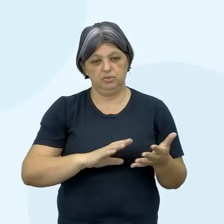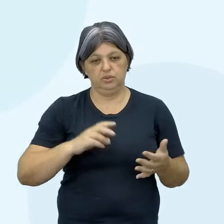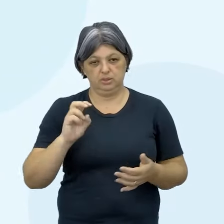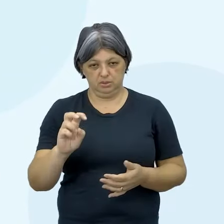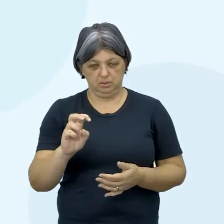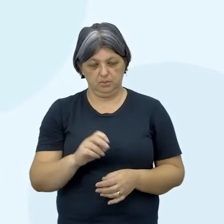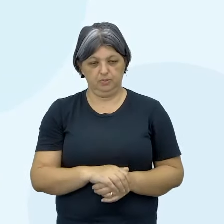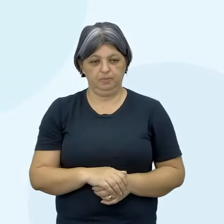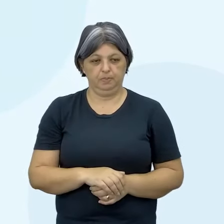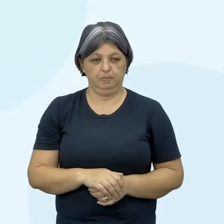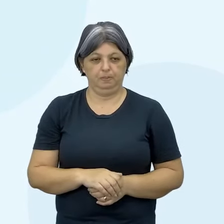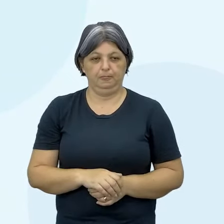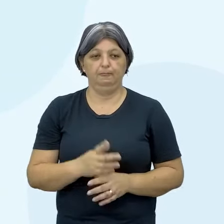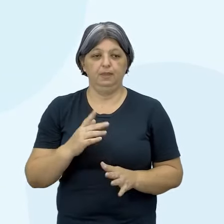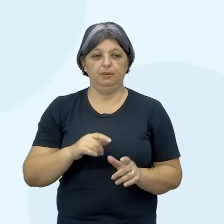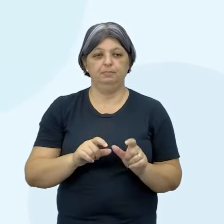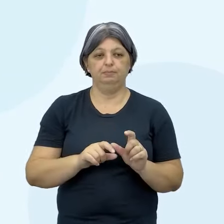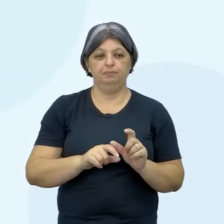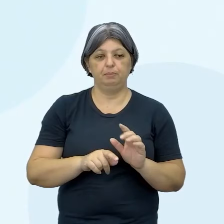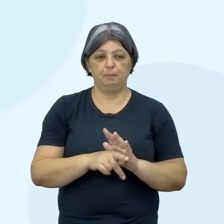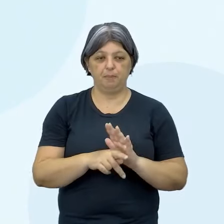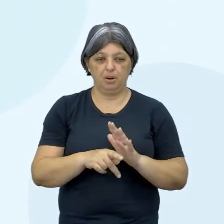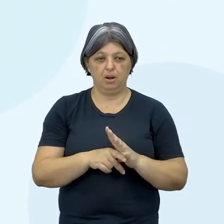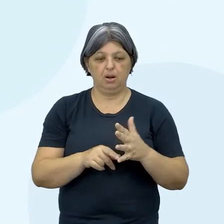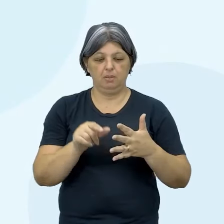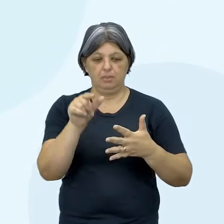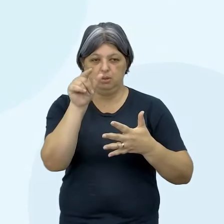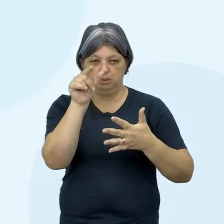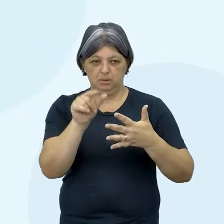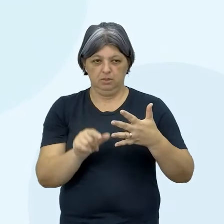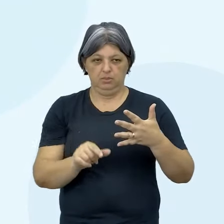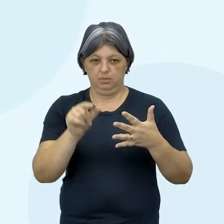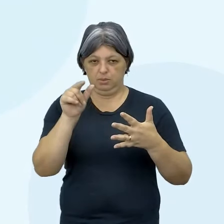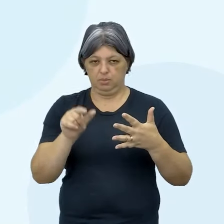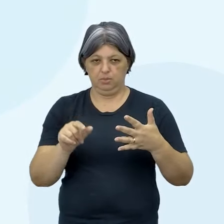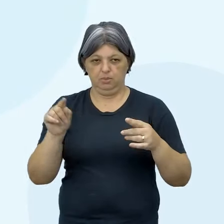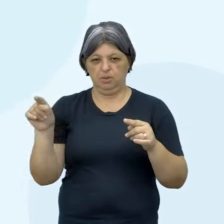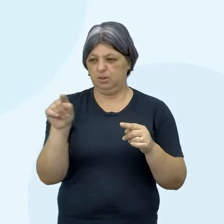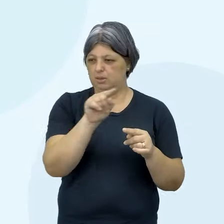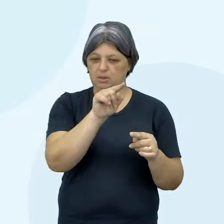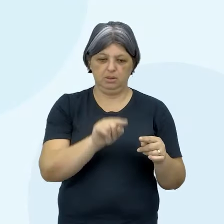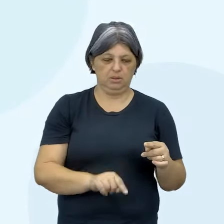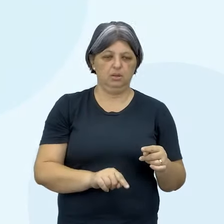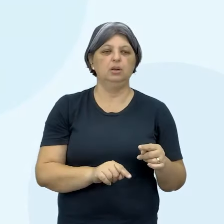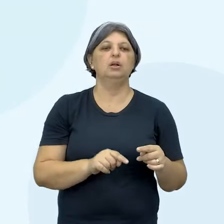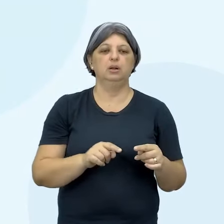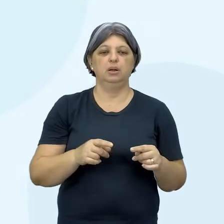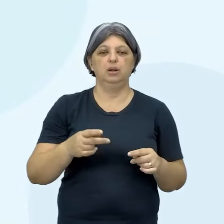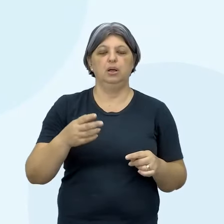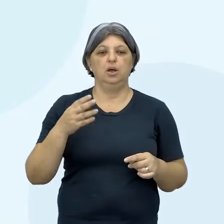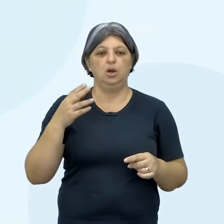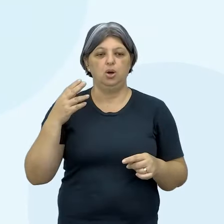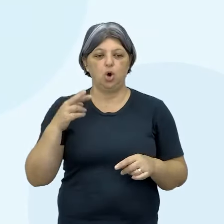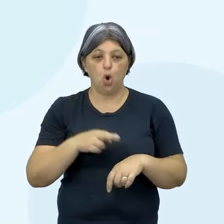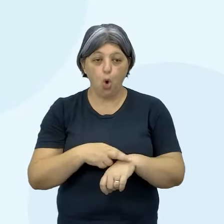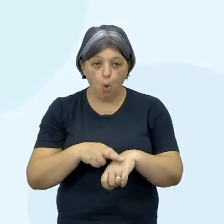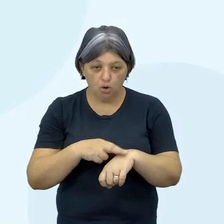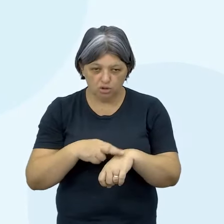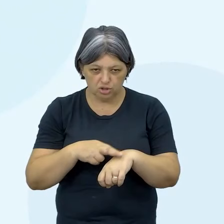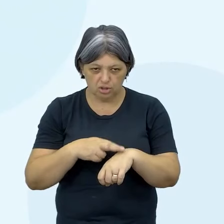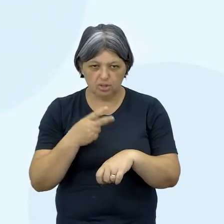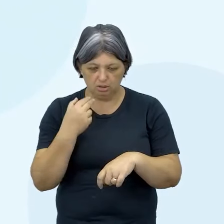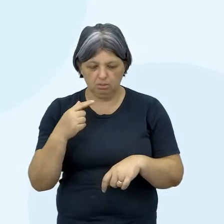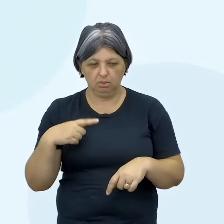5. Na horizontal, essa seta roxa na horizontal indica que há uma interligação entre